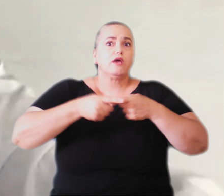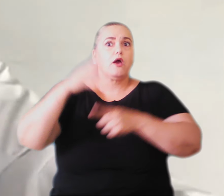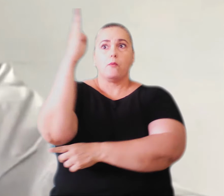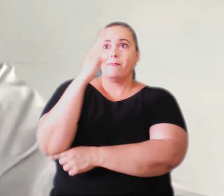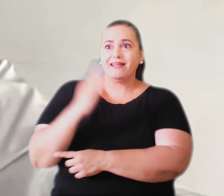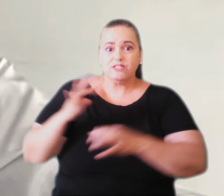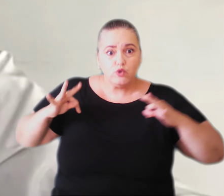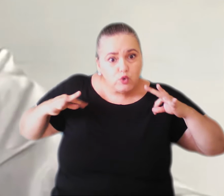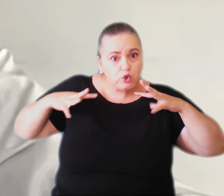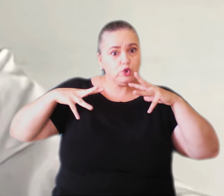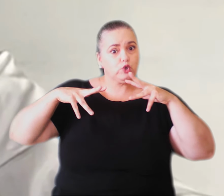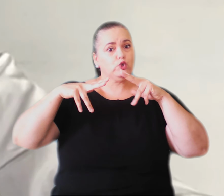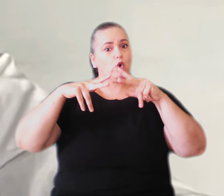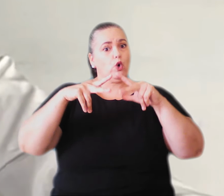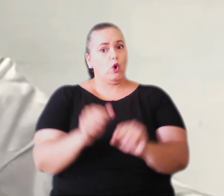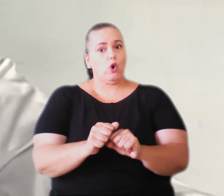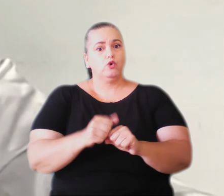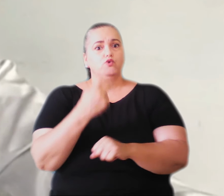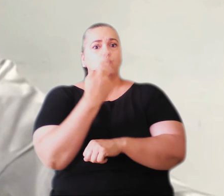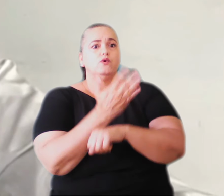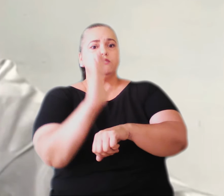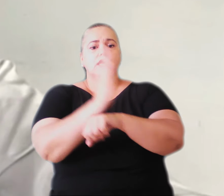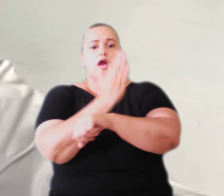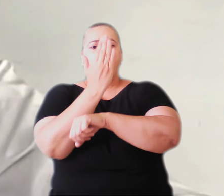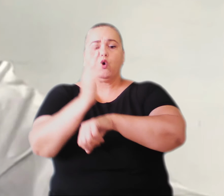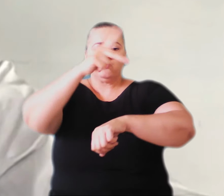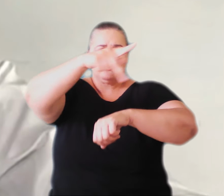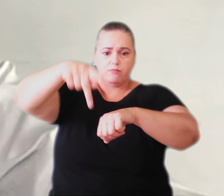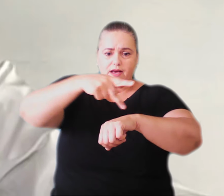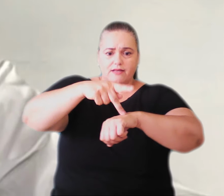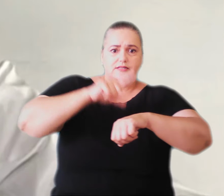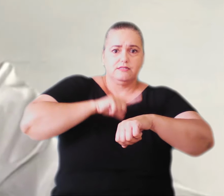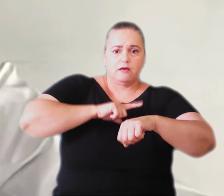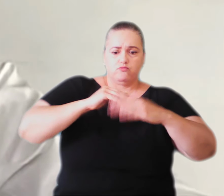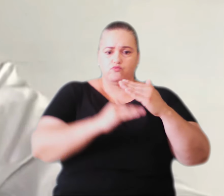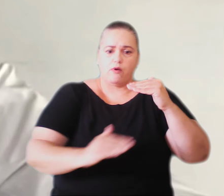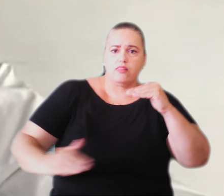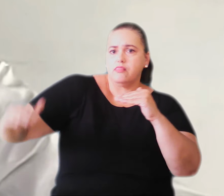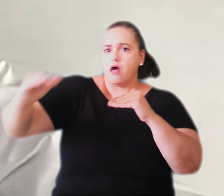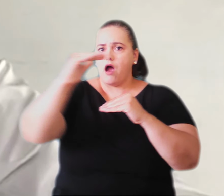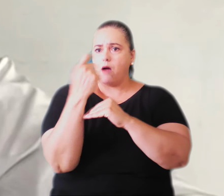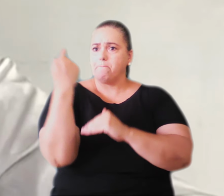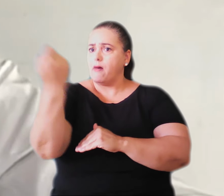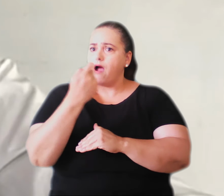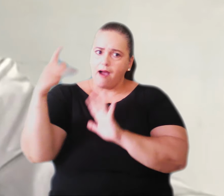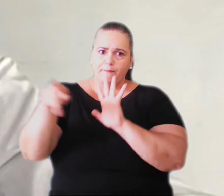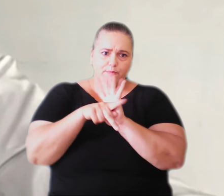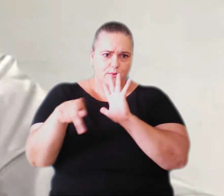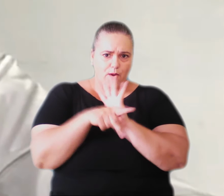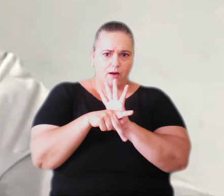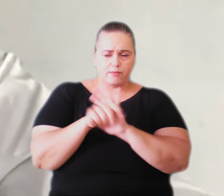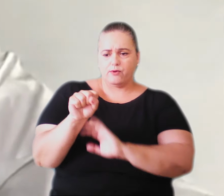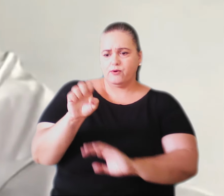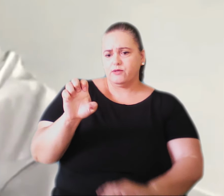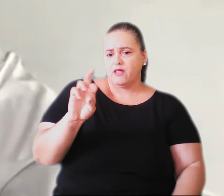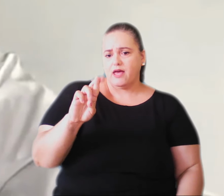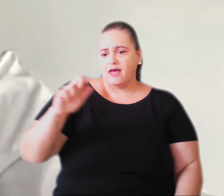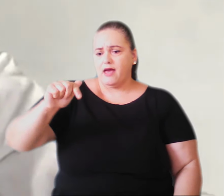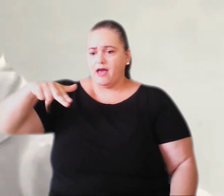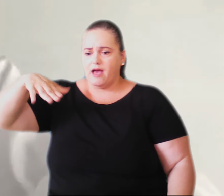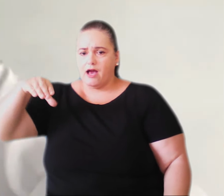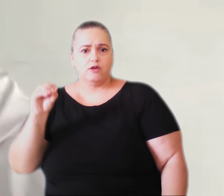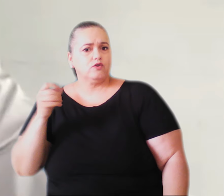inteiro e muitos países do mundo saibam que nós temos um potencial muito grande. O serrano, por mais que se